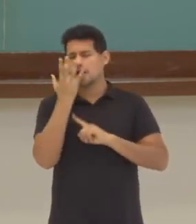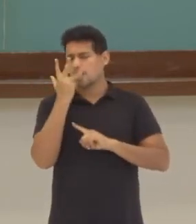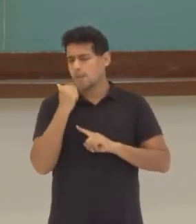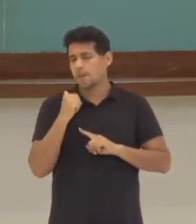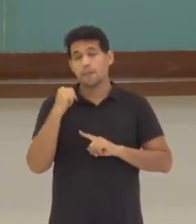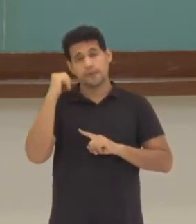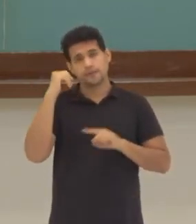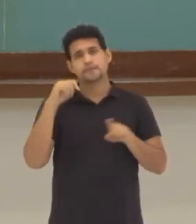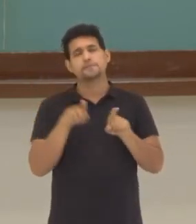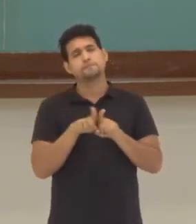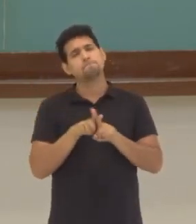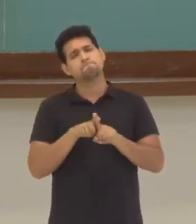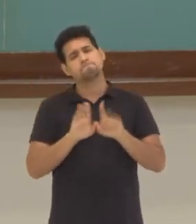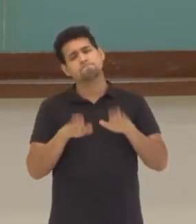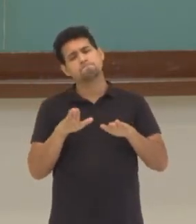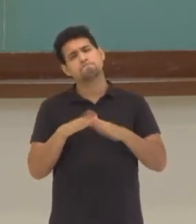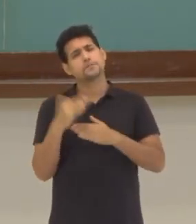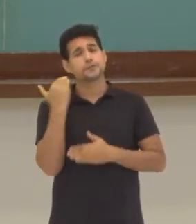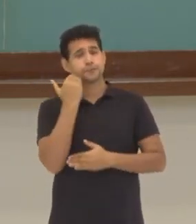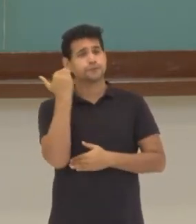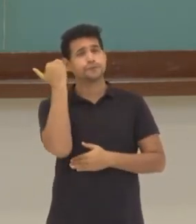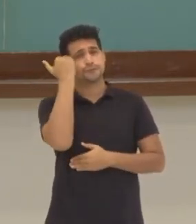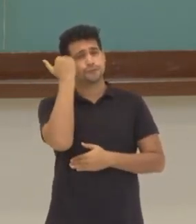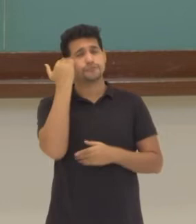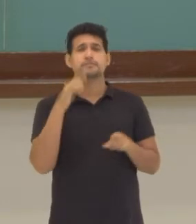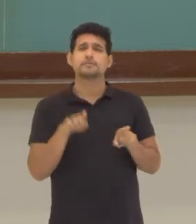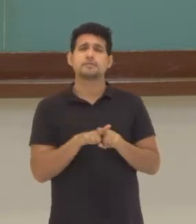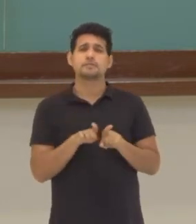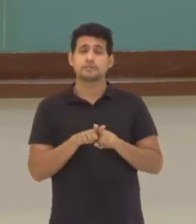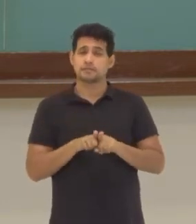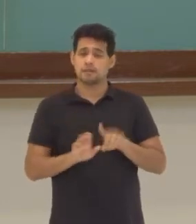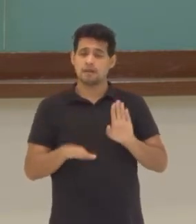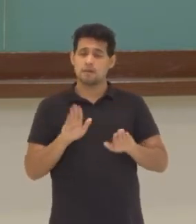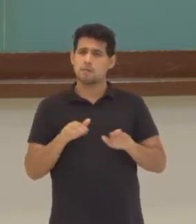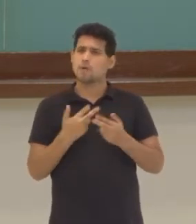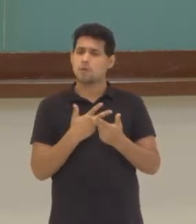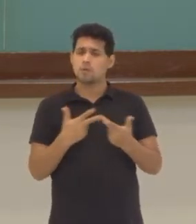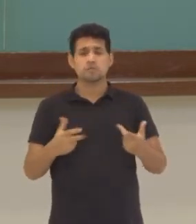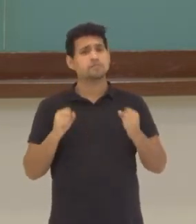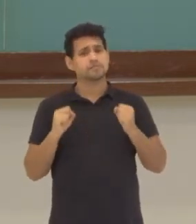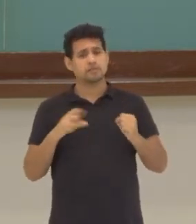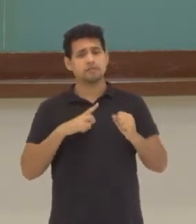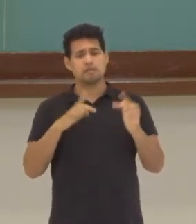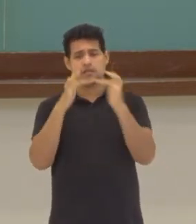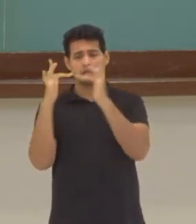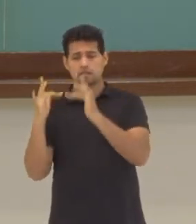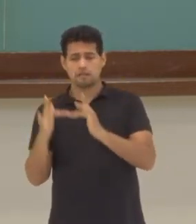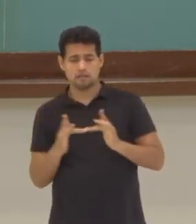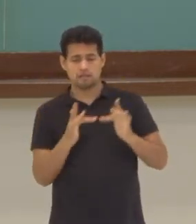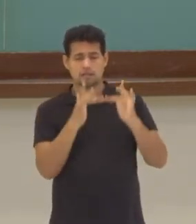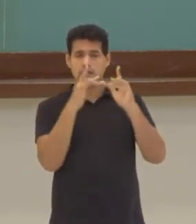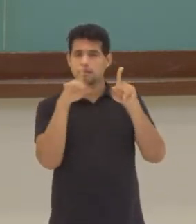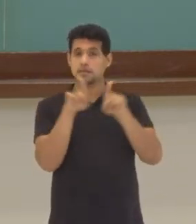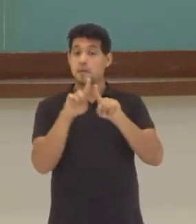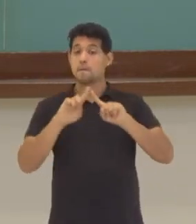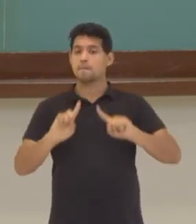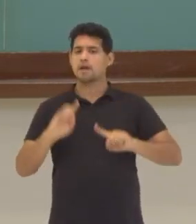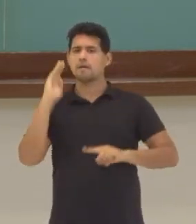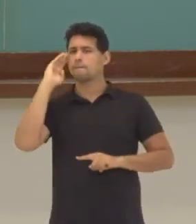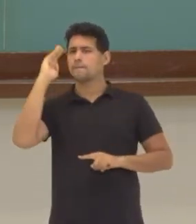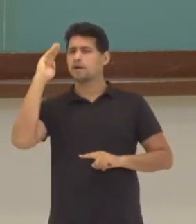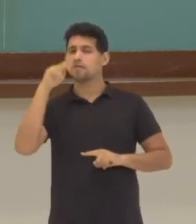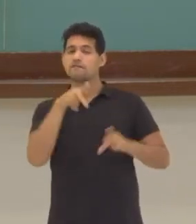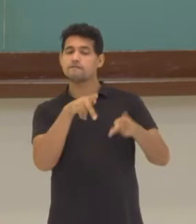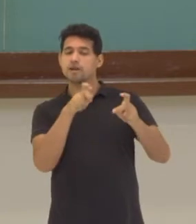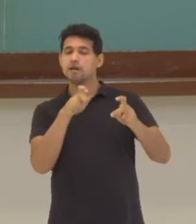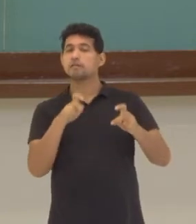infância, talvez parte da adolescência, né? Algumas coisas podem ser relatadas também, mas principalmente percebo